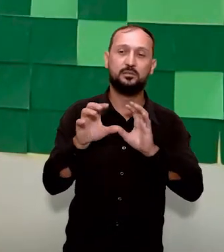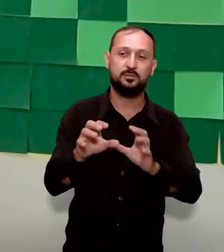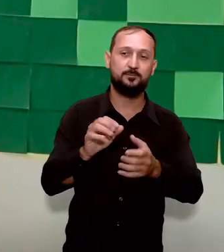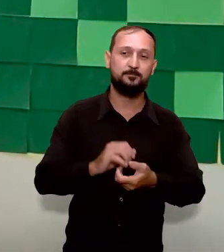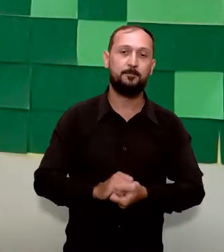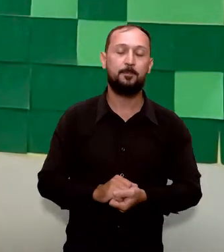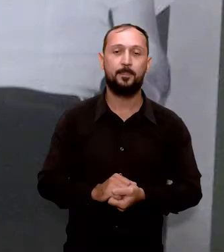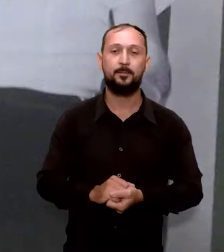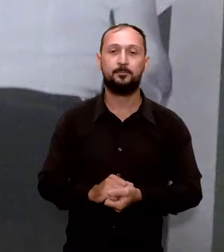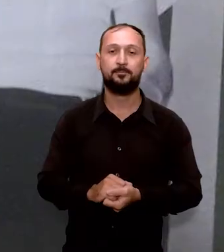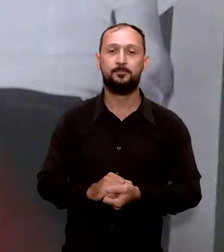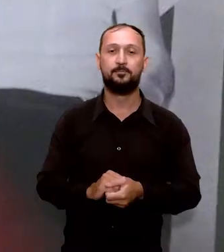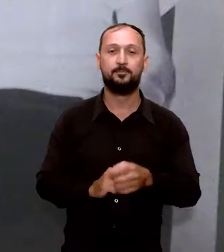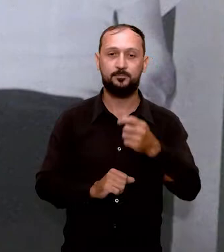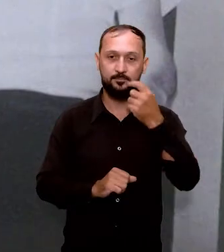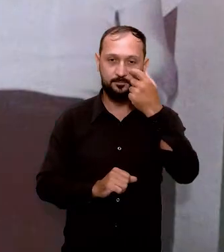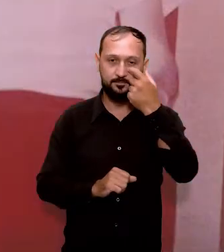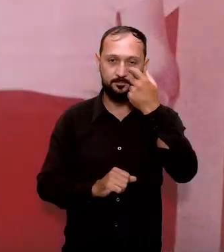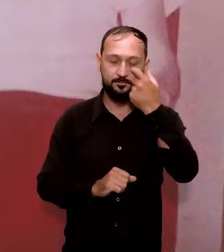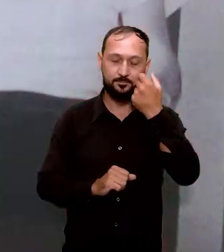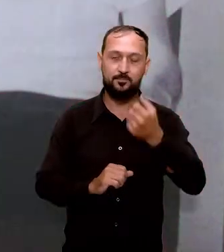essa sensibilidade.